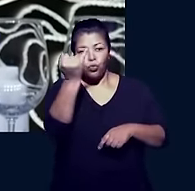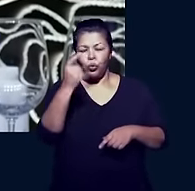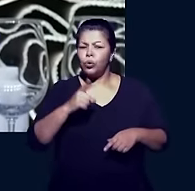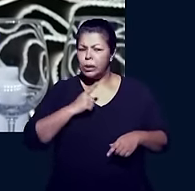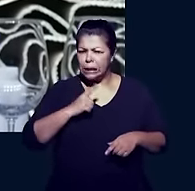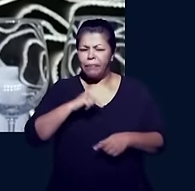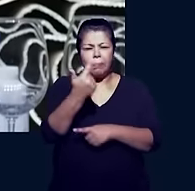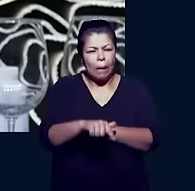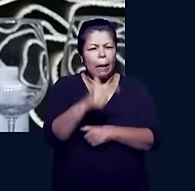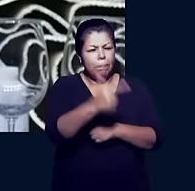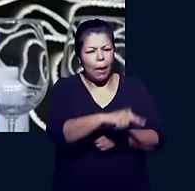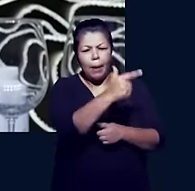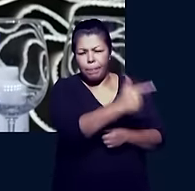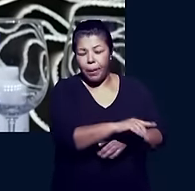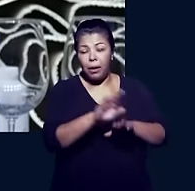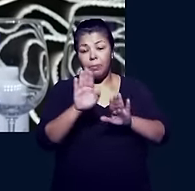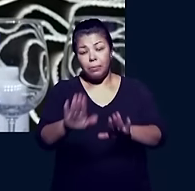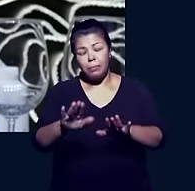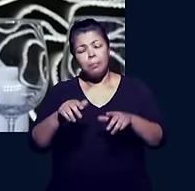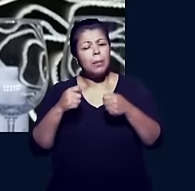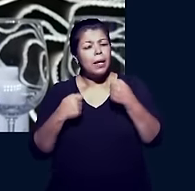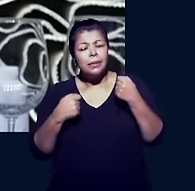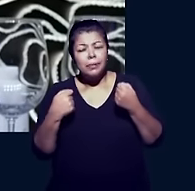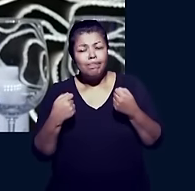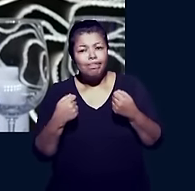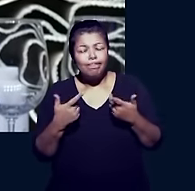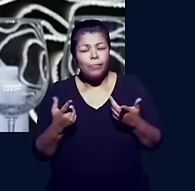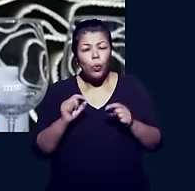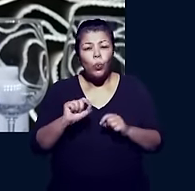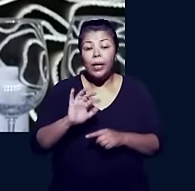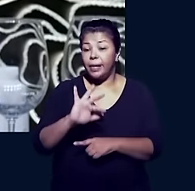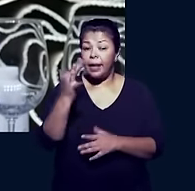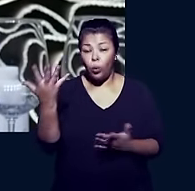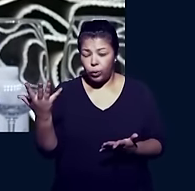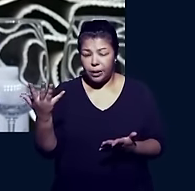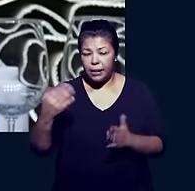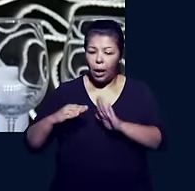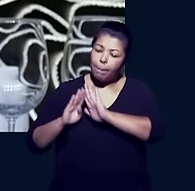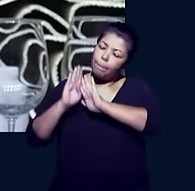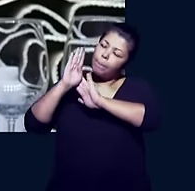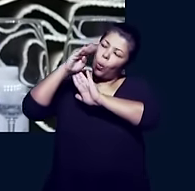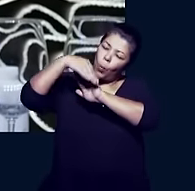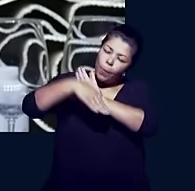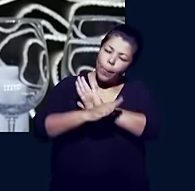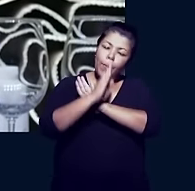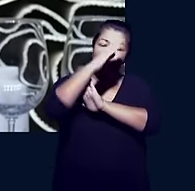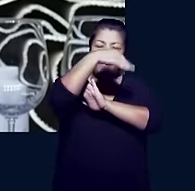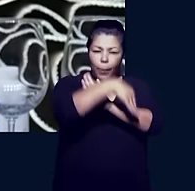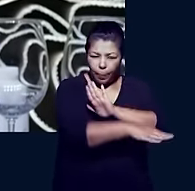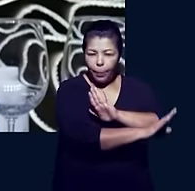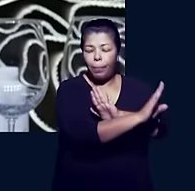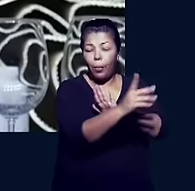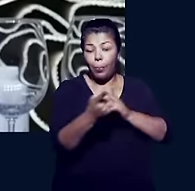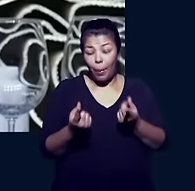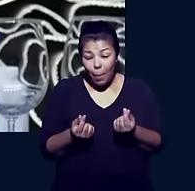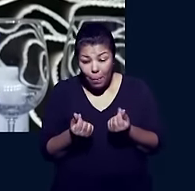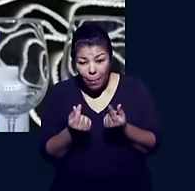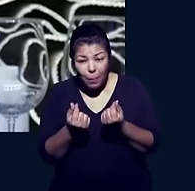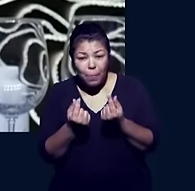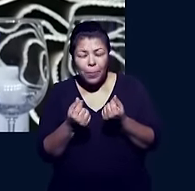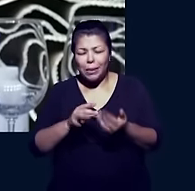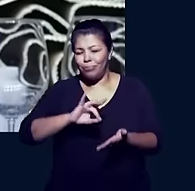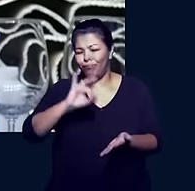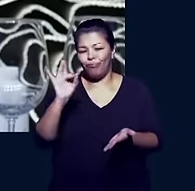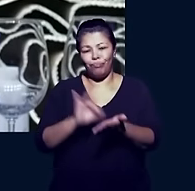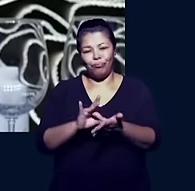tá o problema disso é que você tá gerando uma volatilidade muito grande num preço fundamental para precificar qualquer